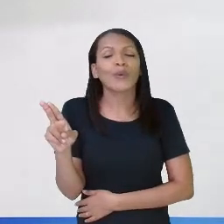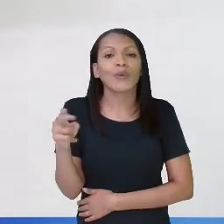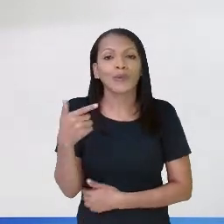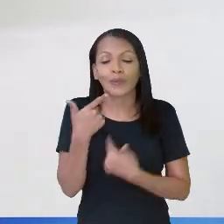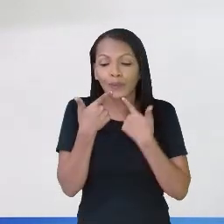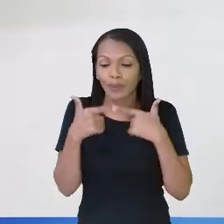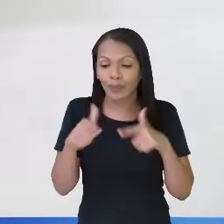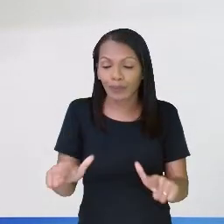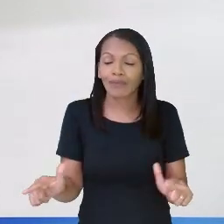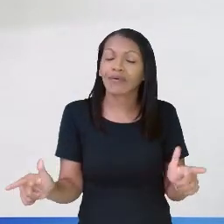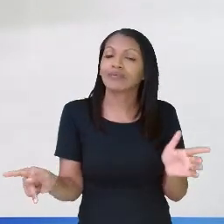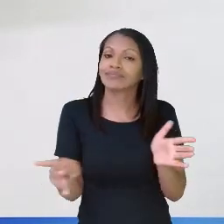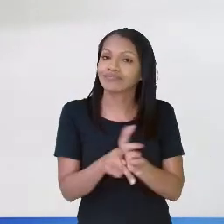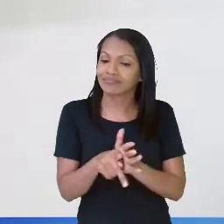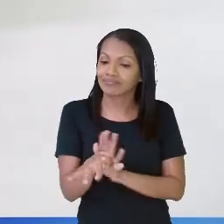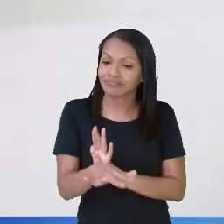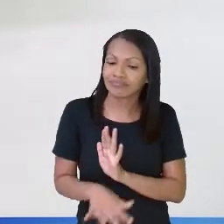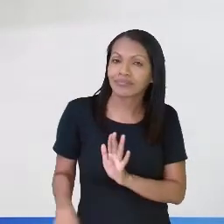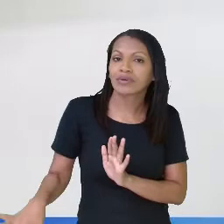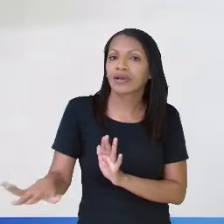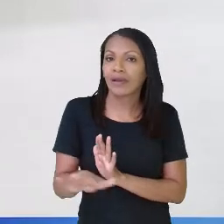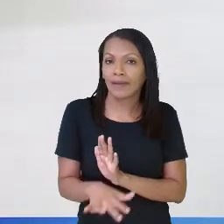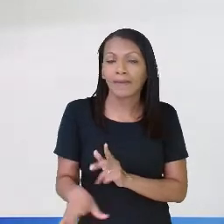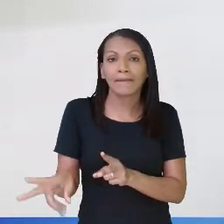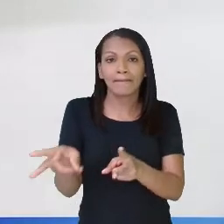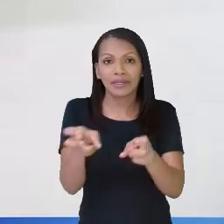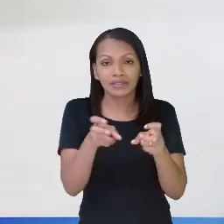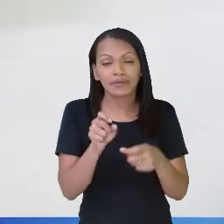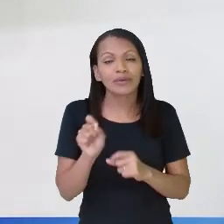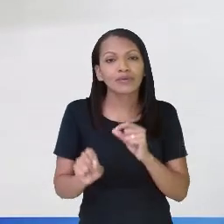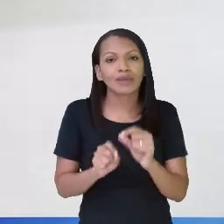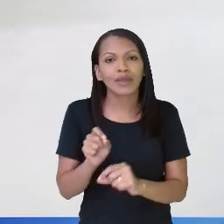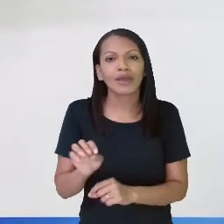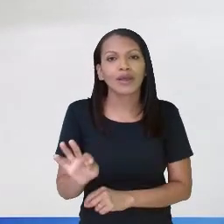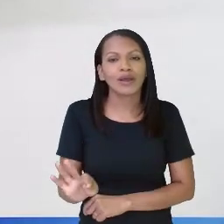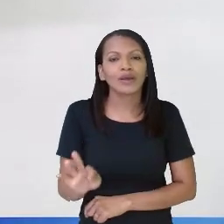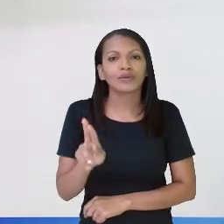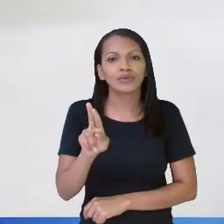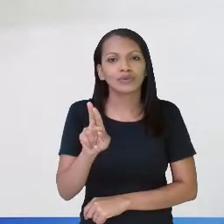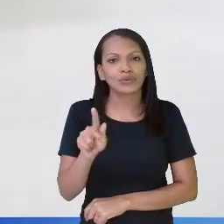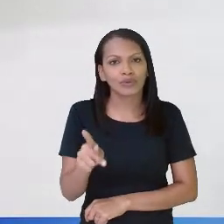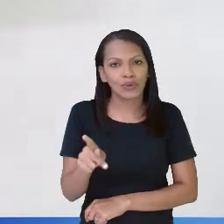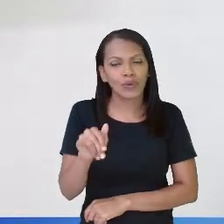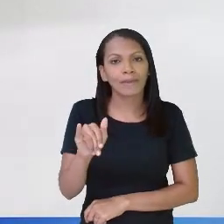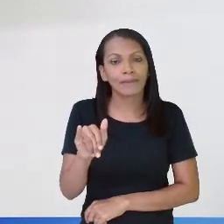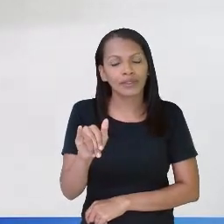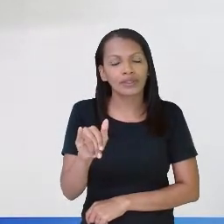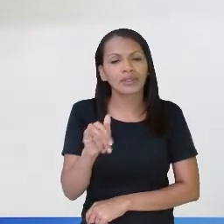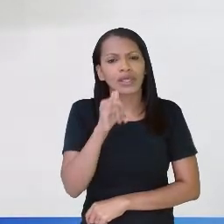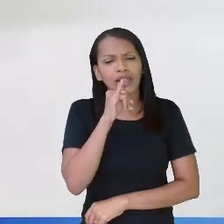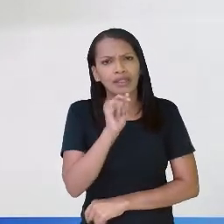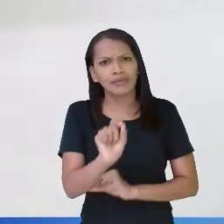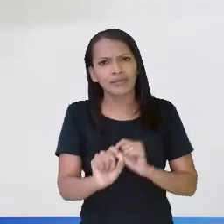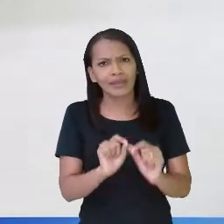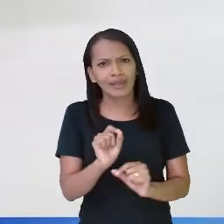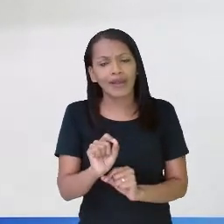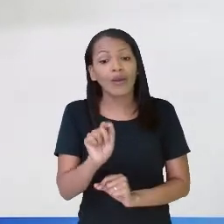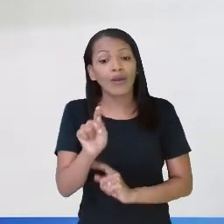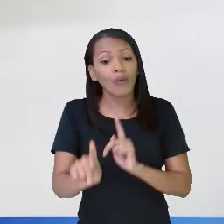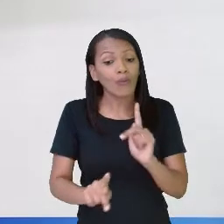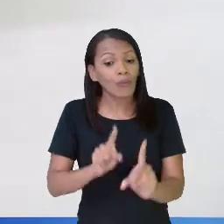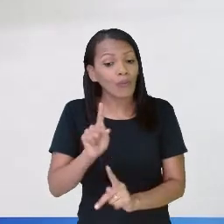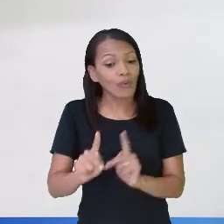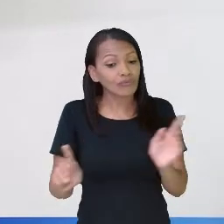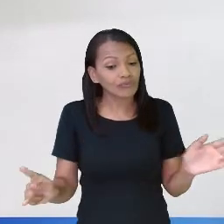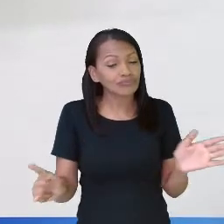que ela viveu, você vai perceber que é o Tupi. E ela diz que o povo dela foi